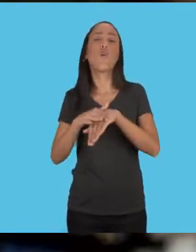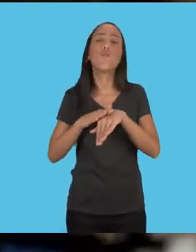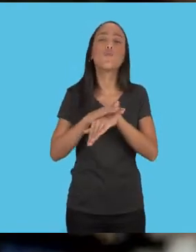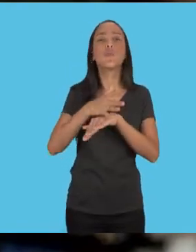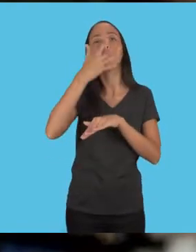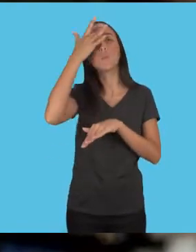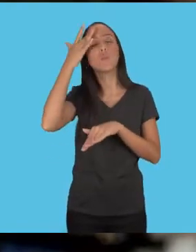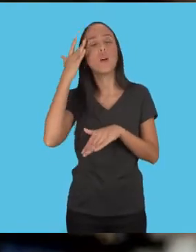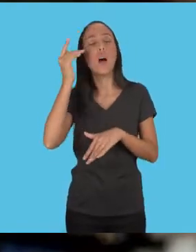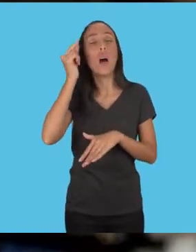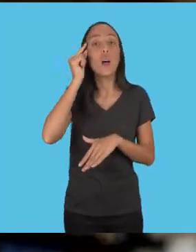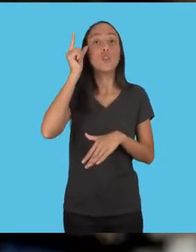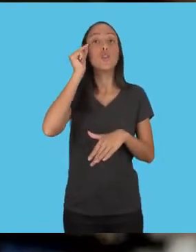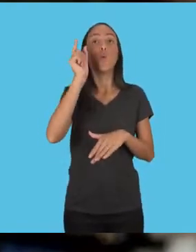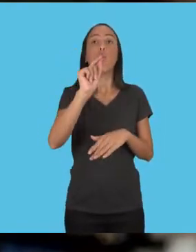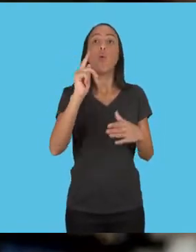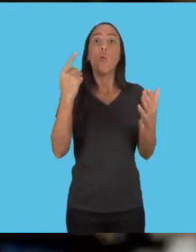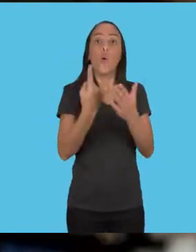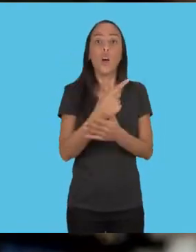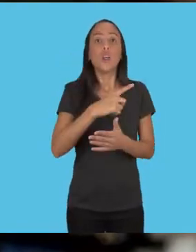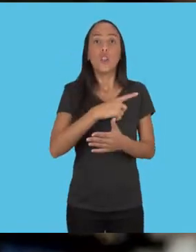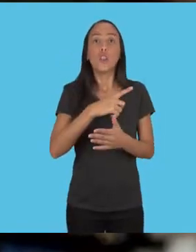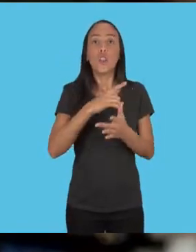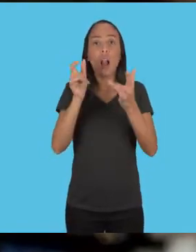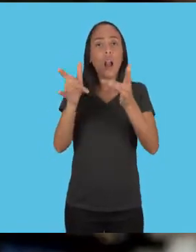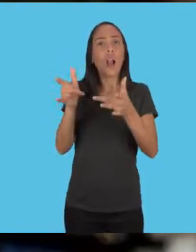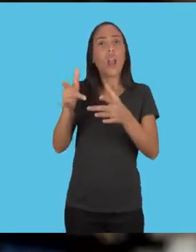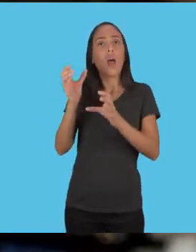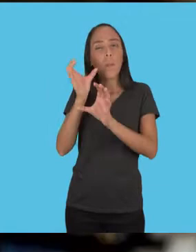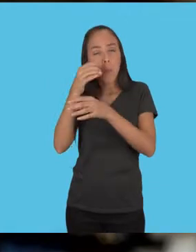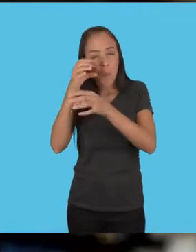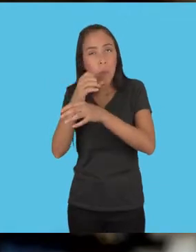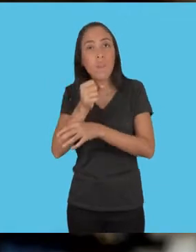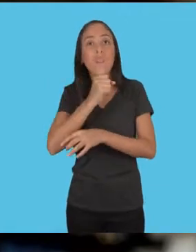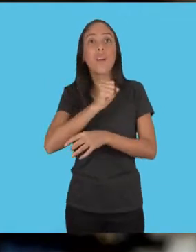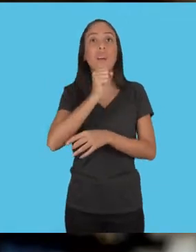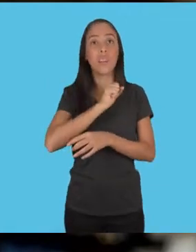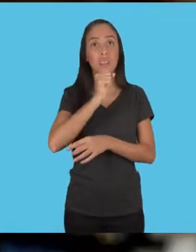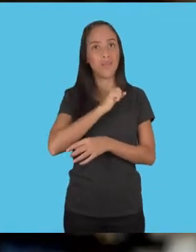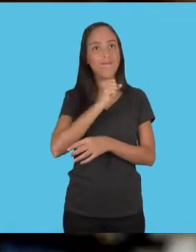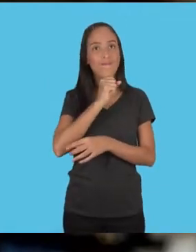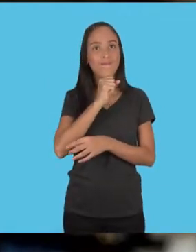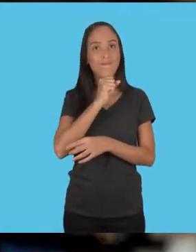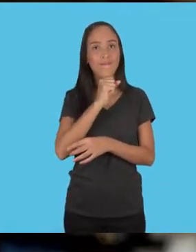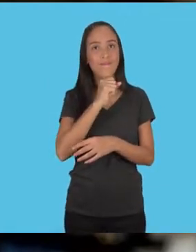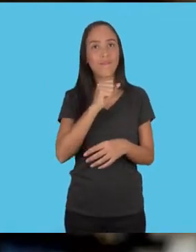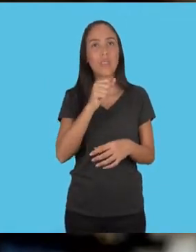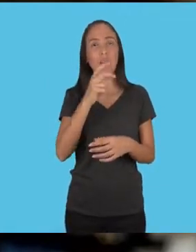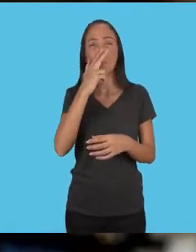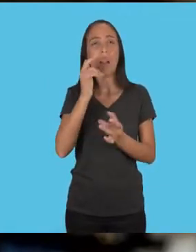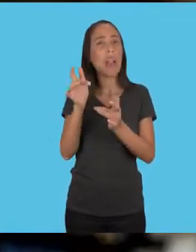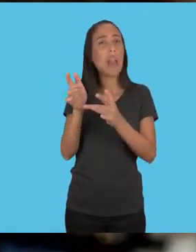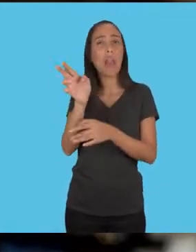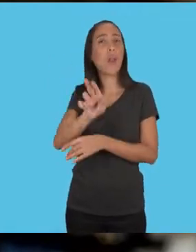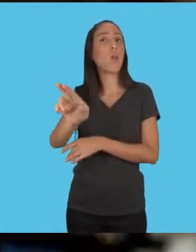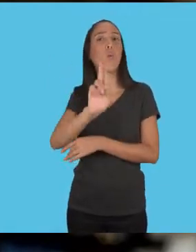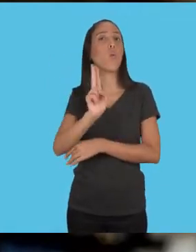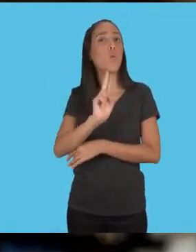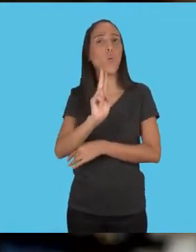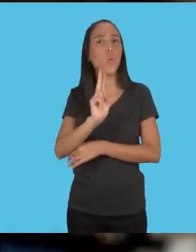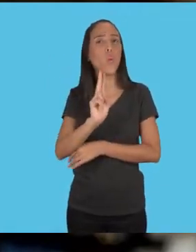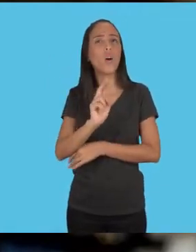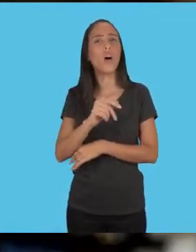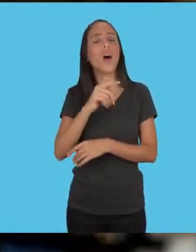e ele ficou sabendo que num depósito lá tinha uns microscópios velhos, encostados, mas